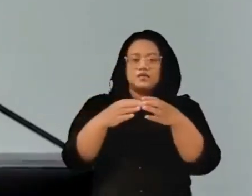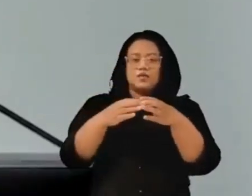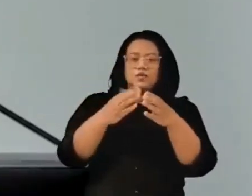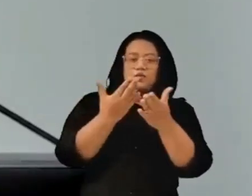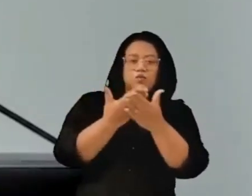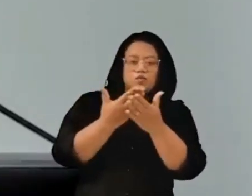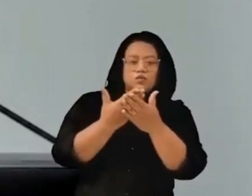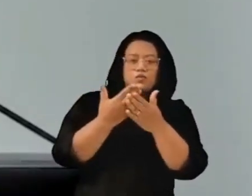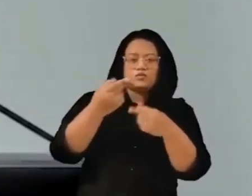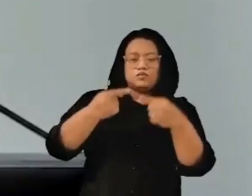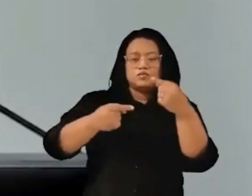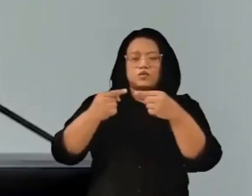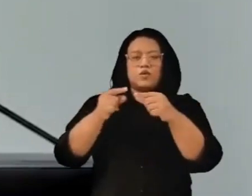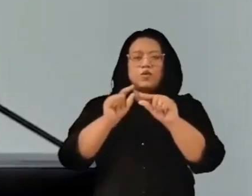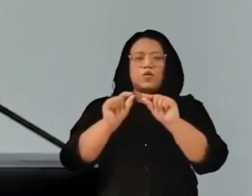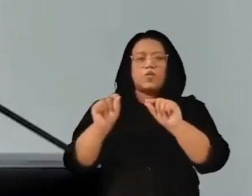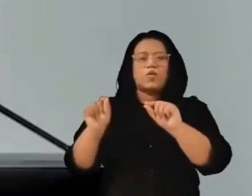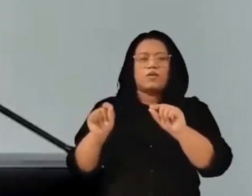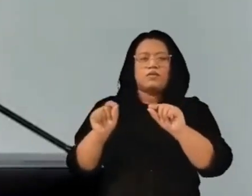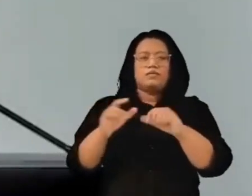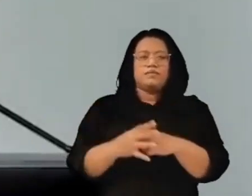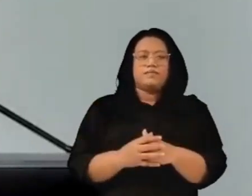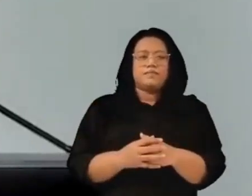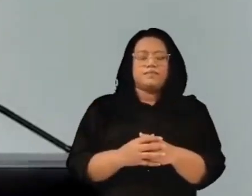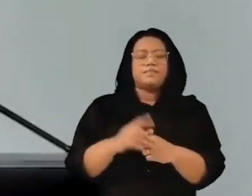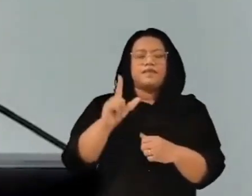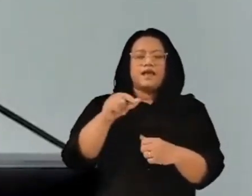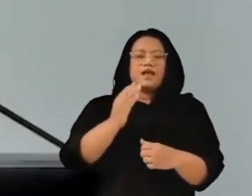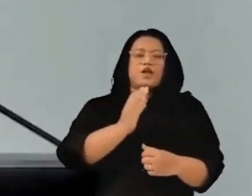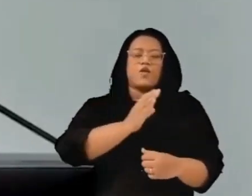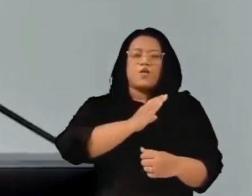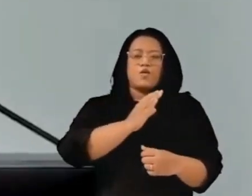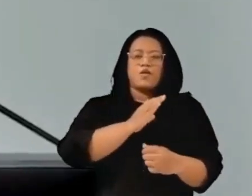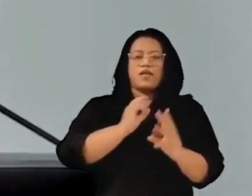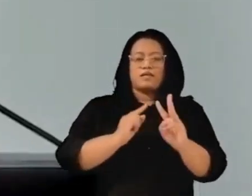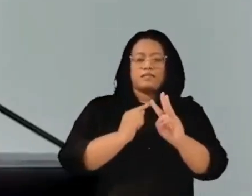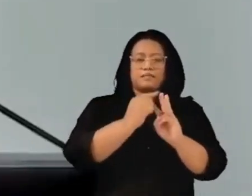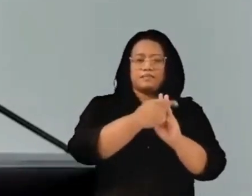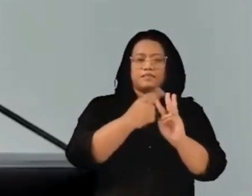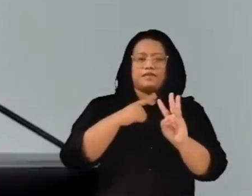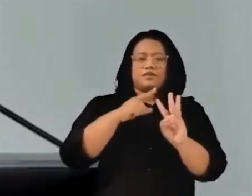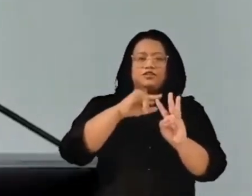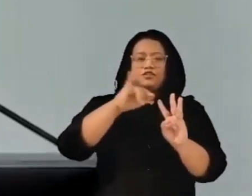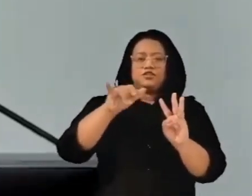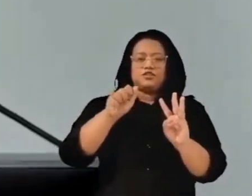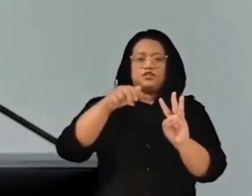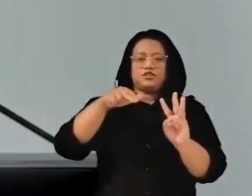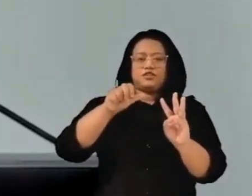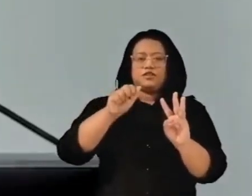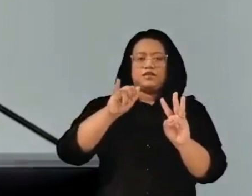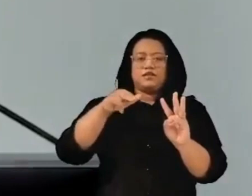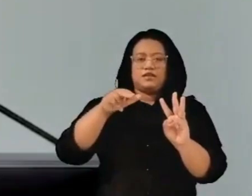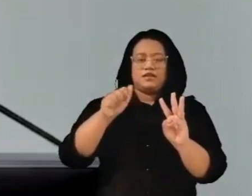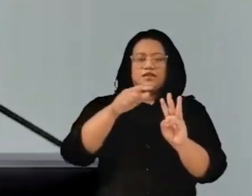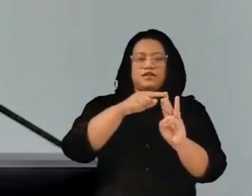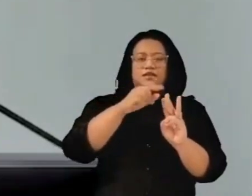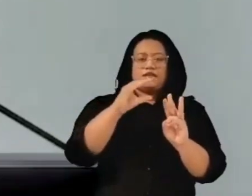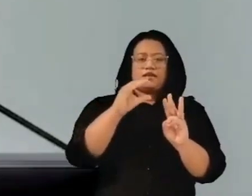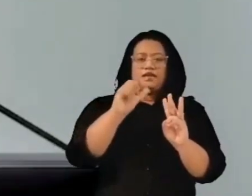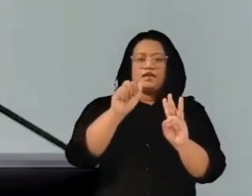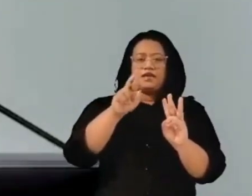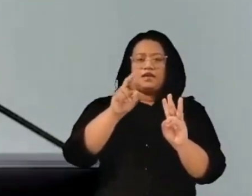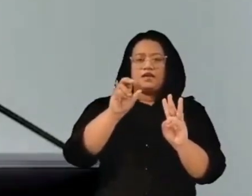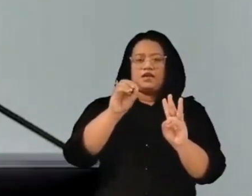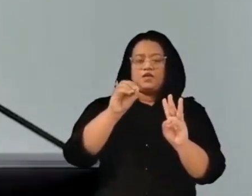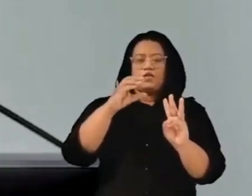foi justamente que eu tenho aqui os meus colegas, 3 integrantes aqui, a Janaína, a Caroline, que coordena